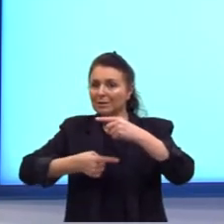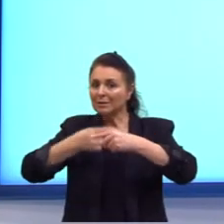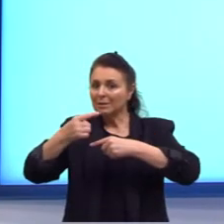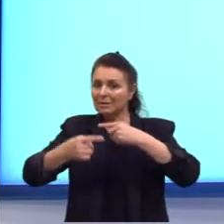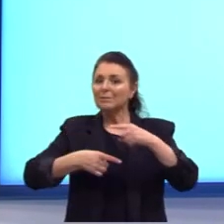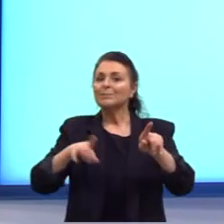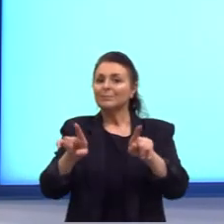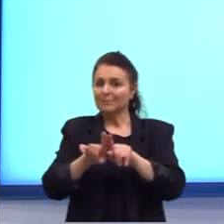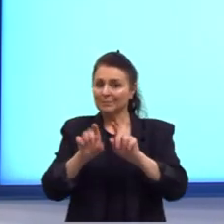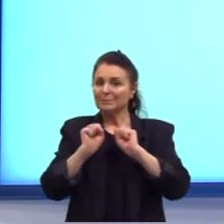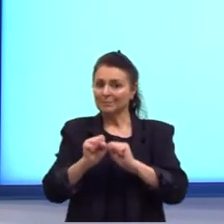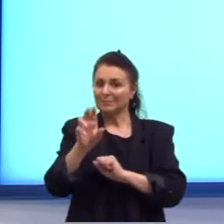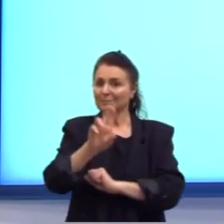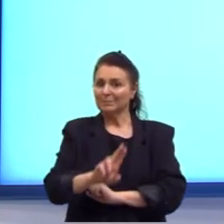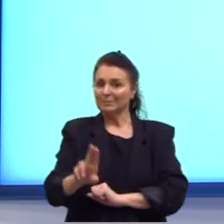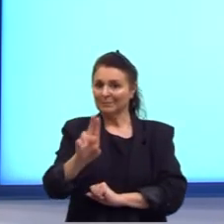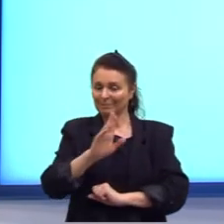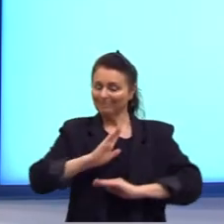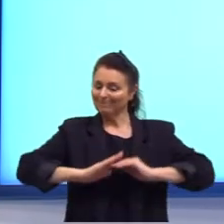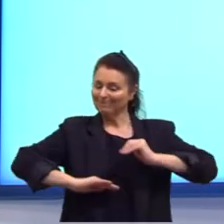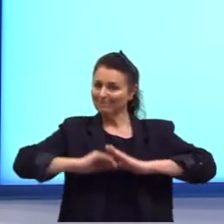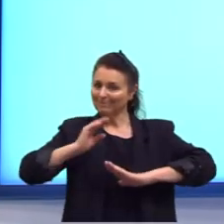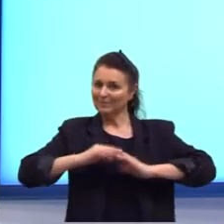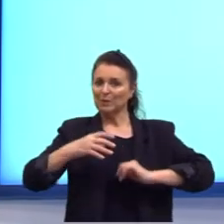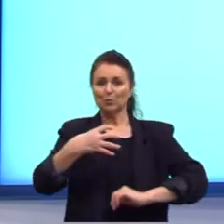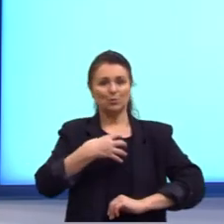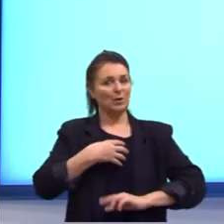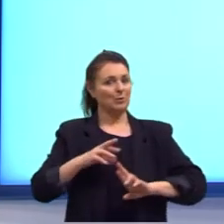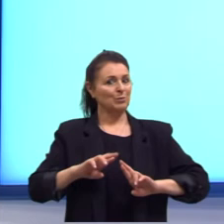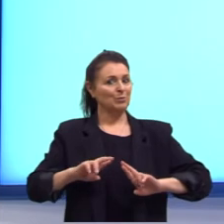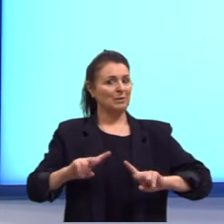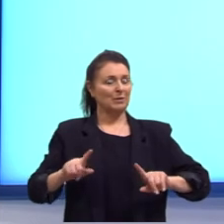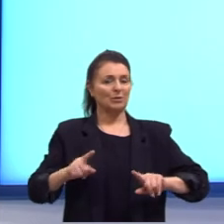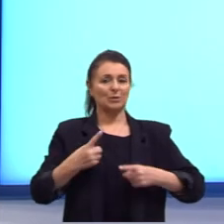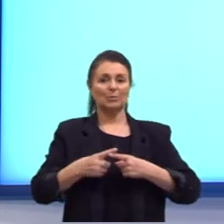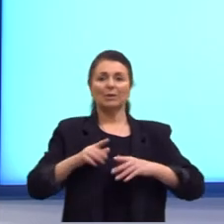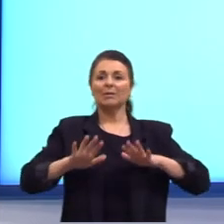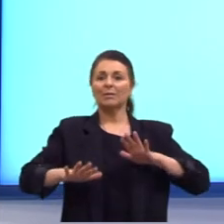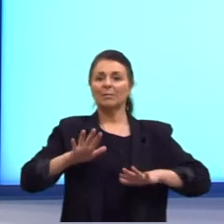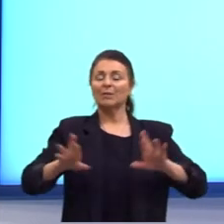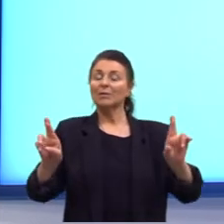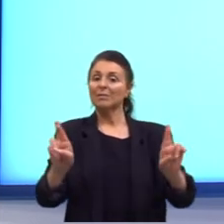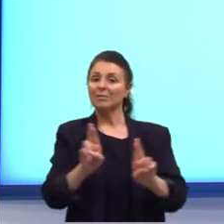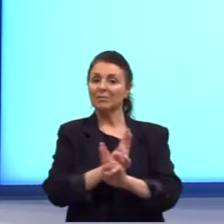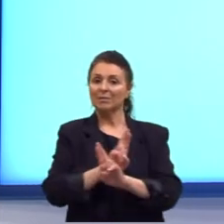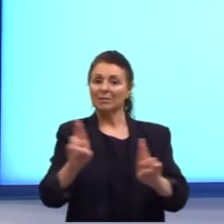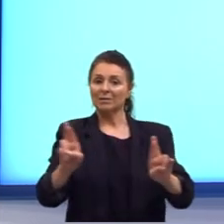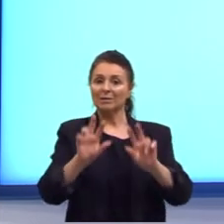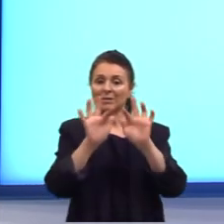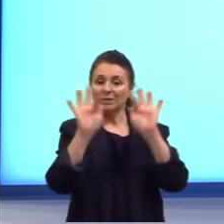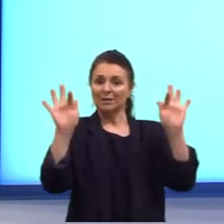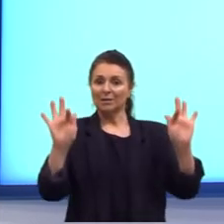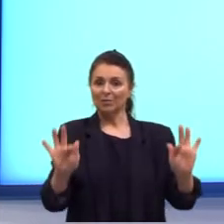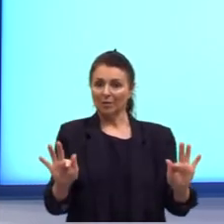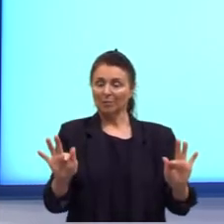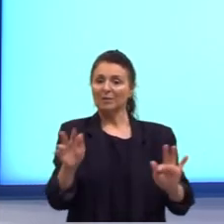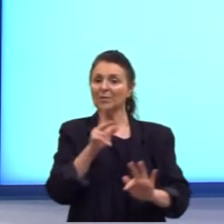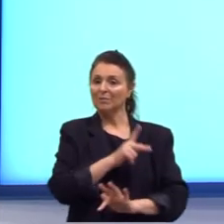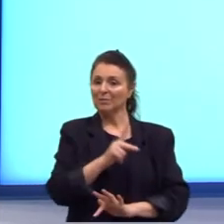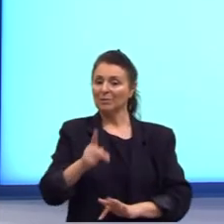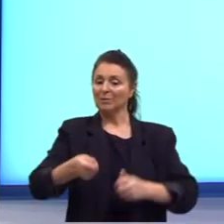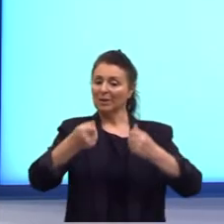ela se aplica também e de forma diferente né gente porque depende destas relações aqui dessas fórmulas que a gente